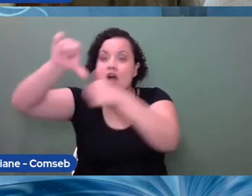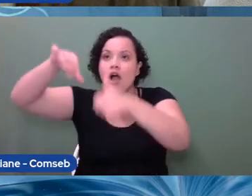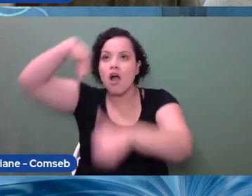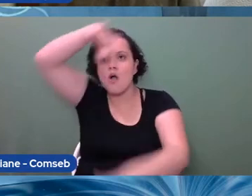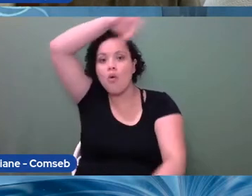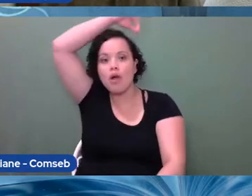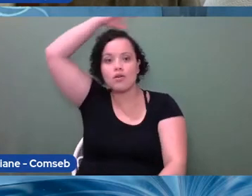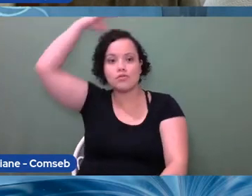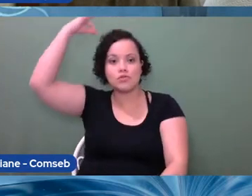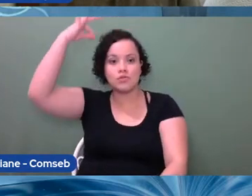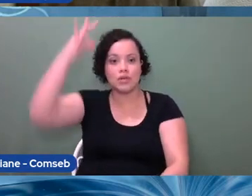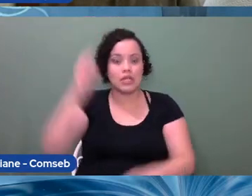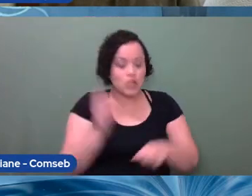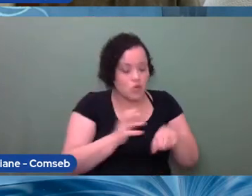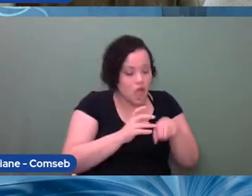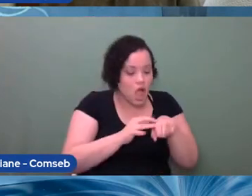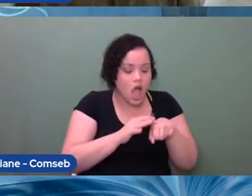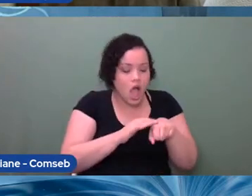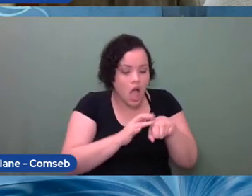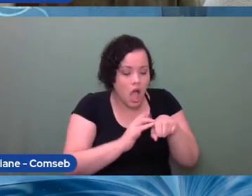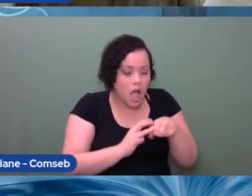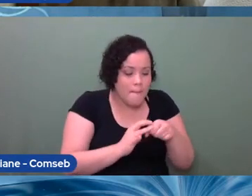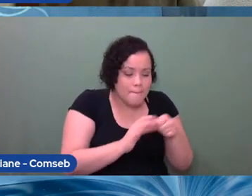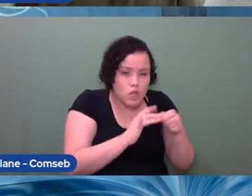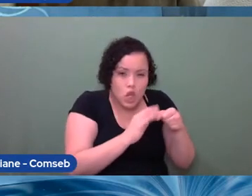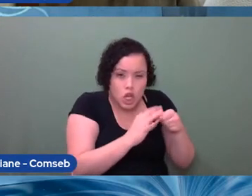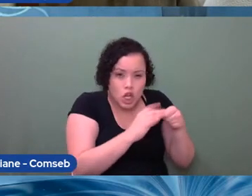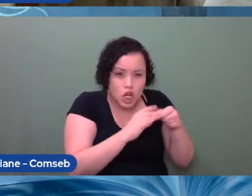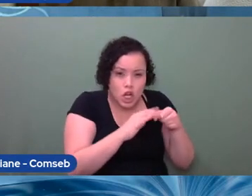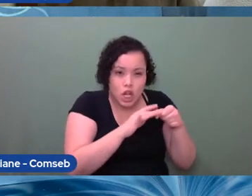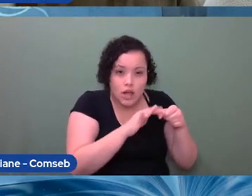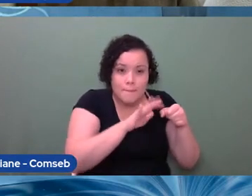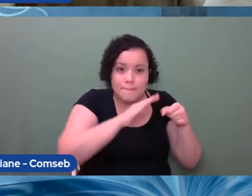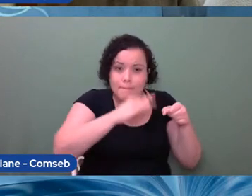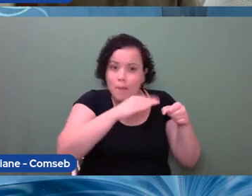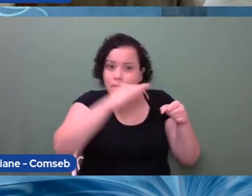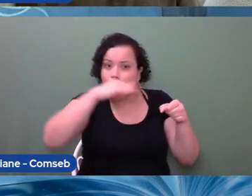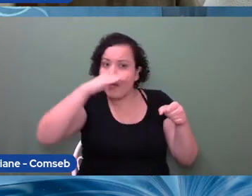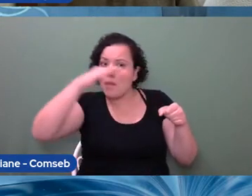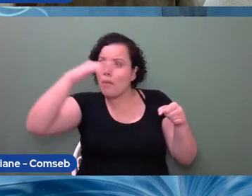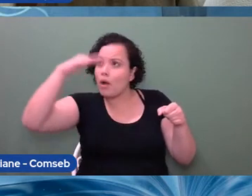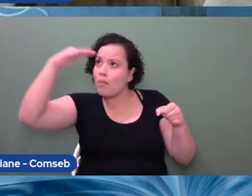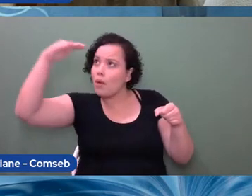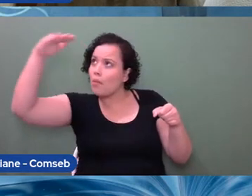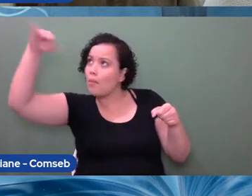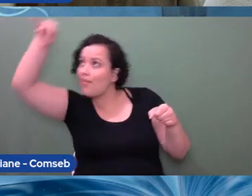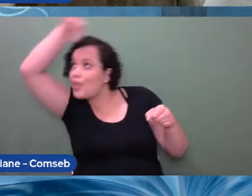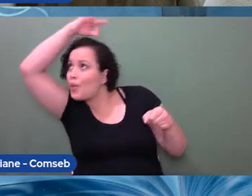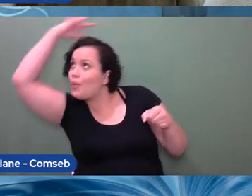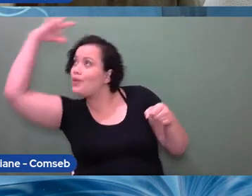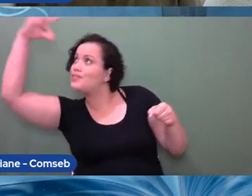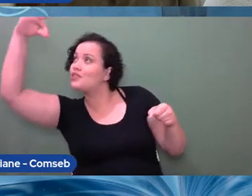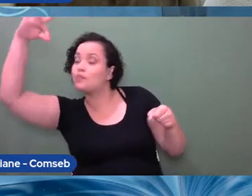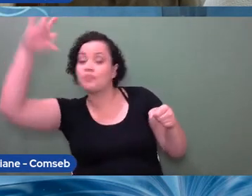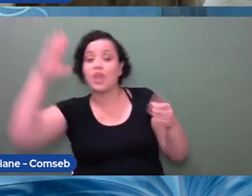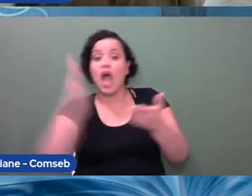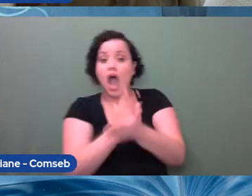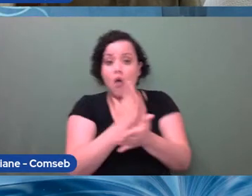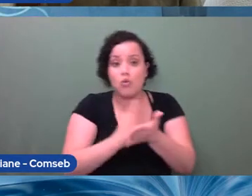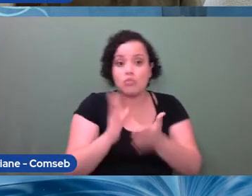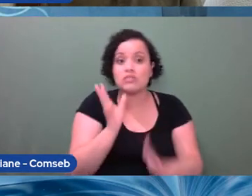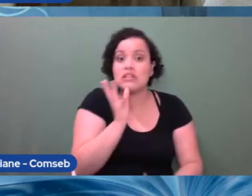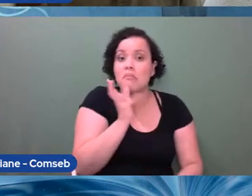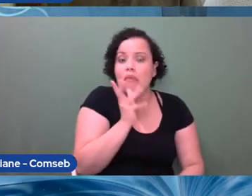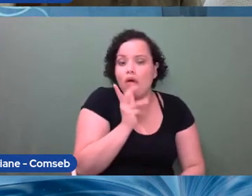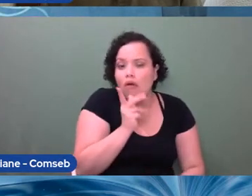anjo. Tem esse percurso, essa estrada longa aí. Alguns se demoram mais nessa estrada, outros menos,